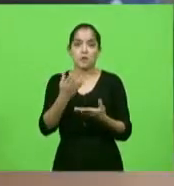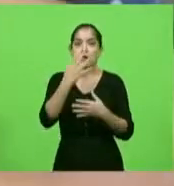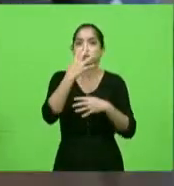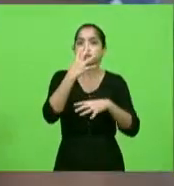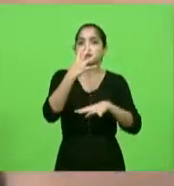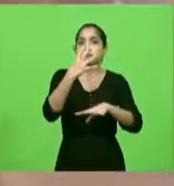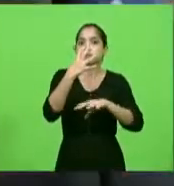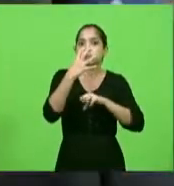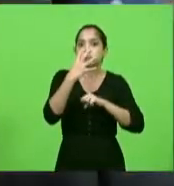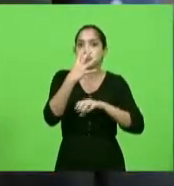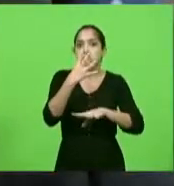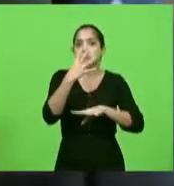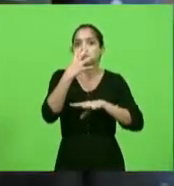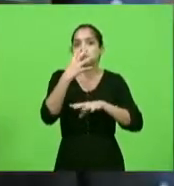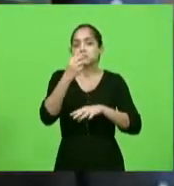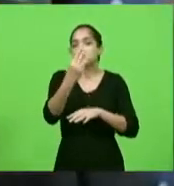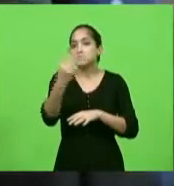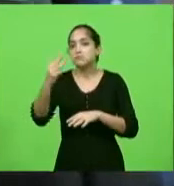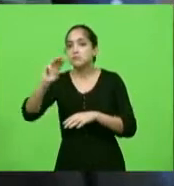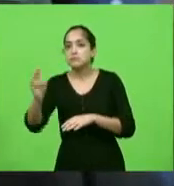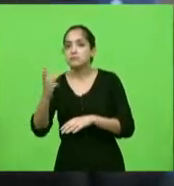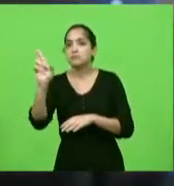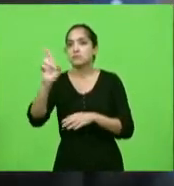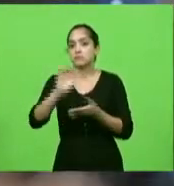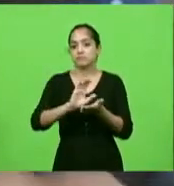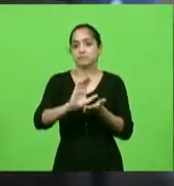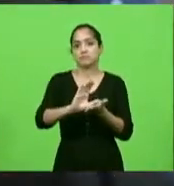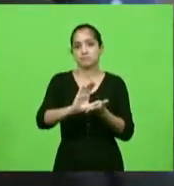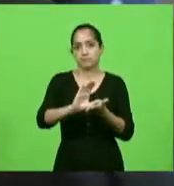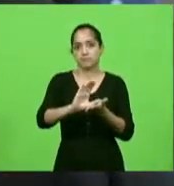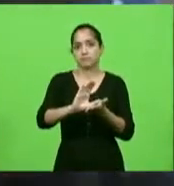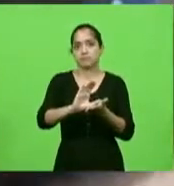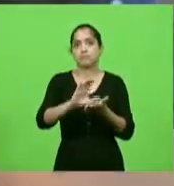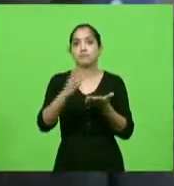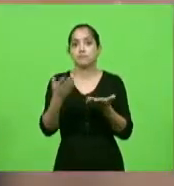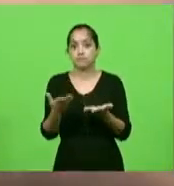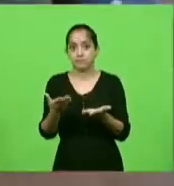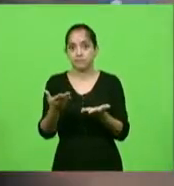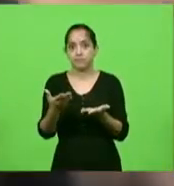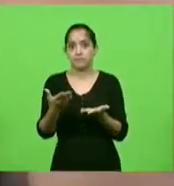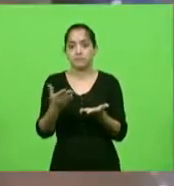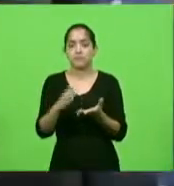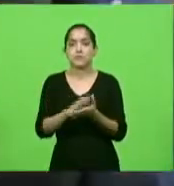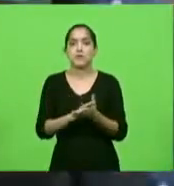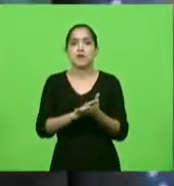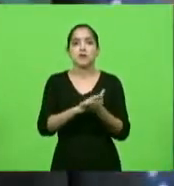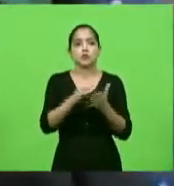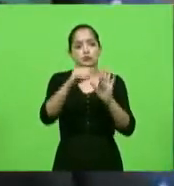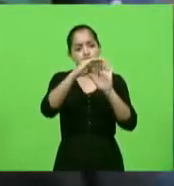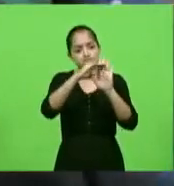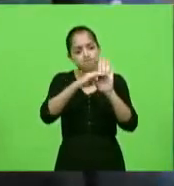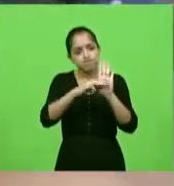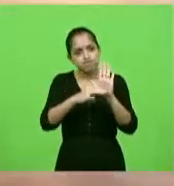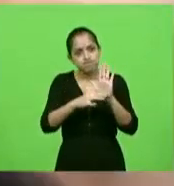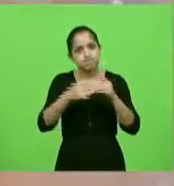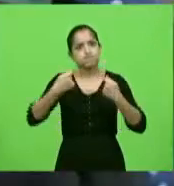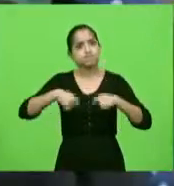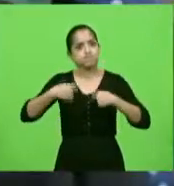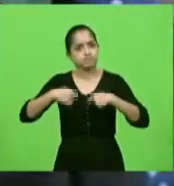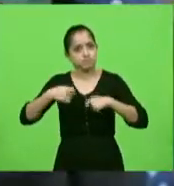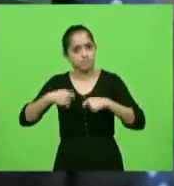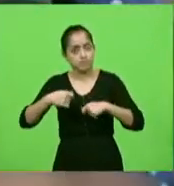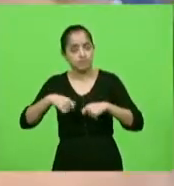respiradores ao preço total de 33 milhões de reais estava sendo realizada sem a adoção das medidas cautelares necessárias